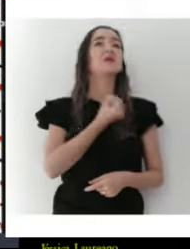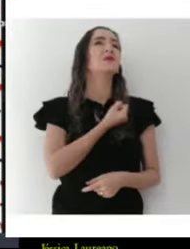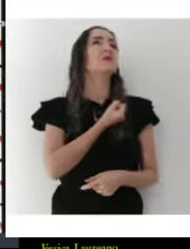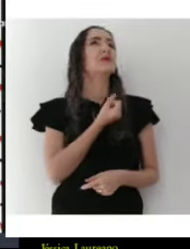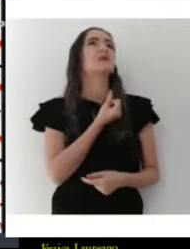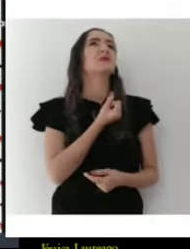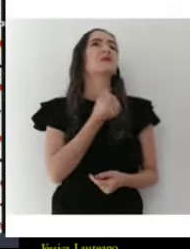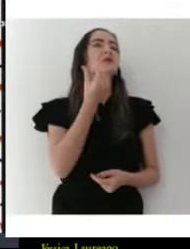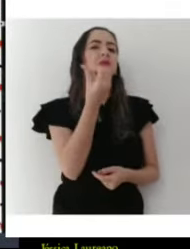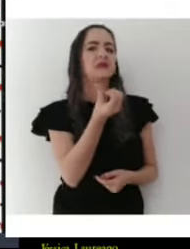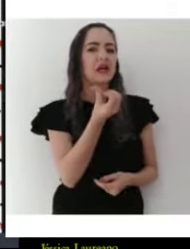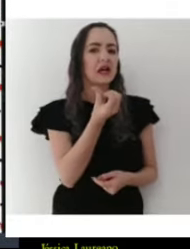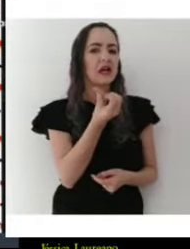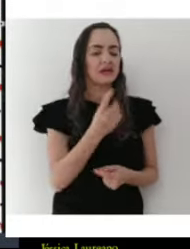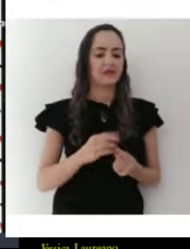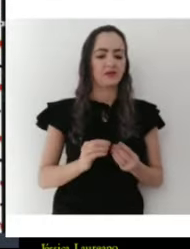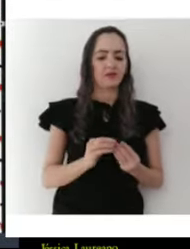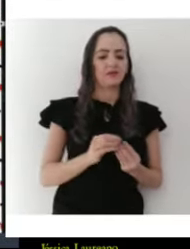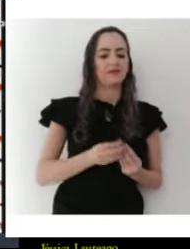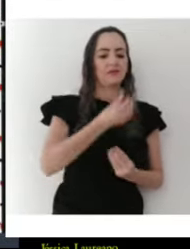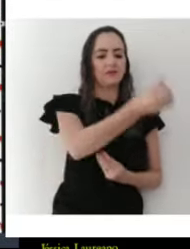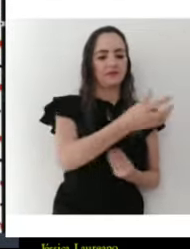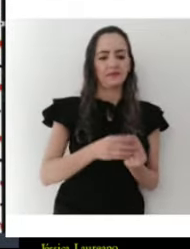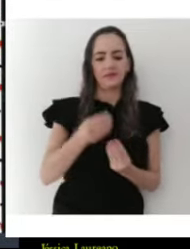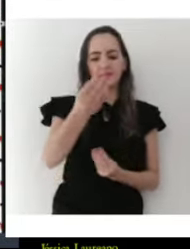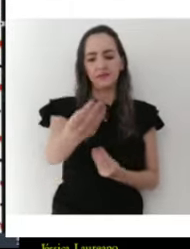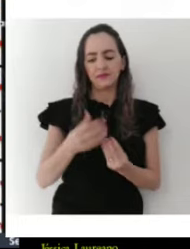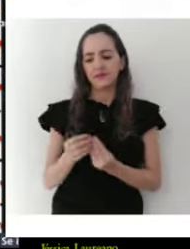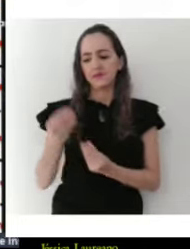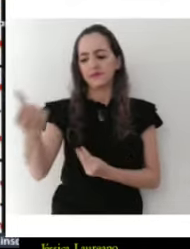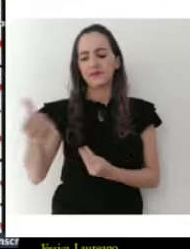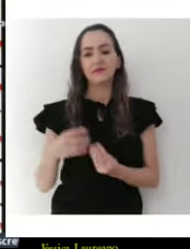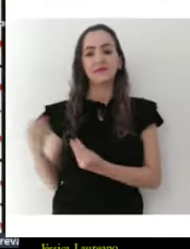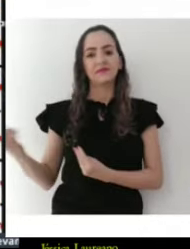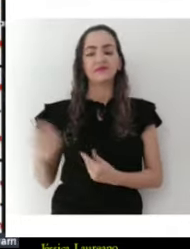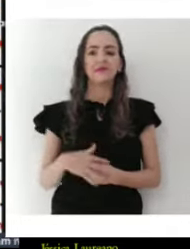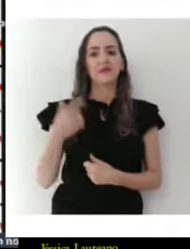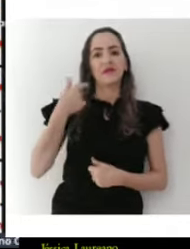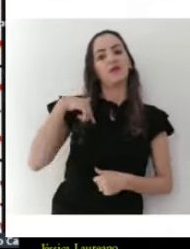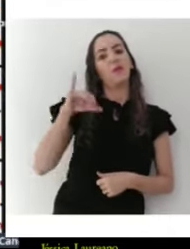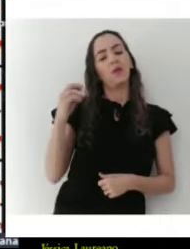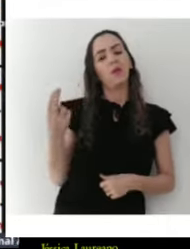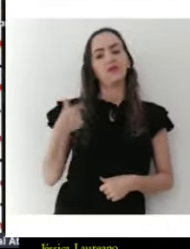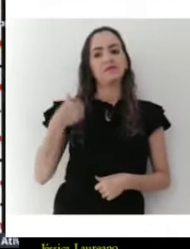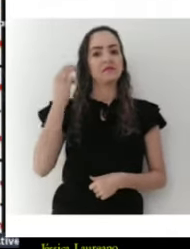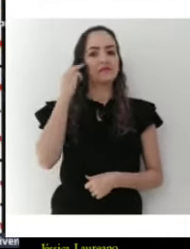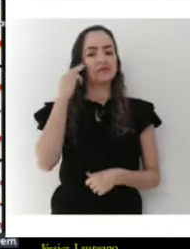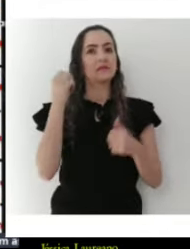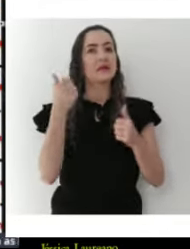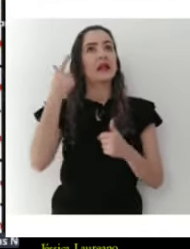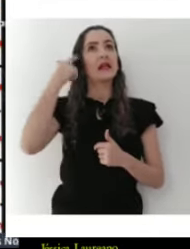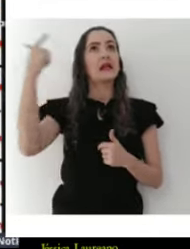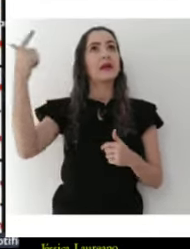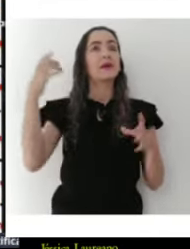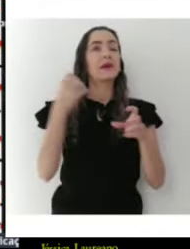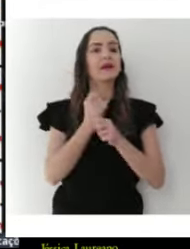Dou 6, dou 6, dou 6, dou 6, e vejo se dá. Se eu for boa de memória e eu tiver com a tabuada bem fresquinha na